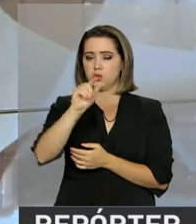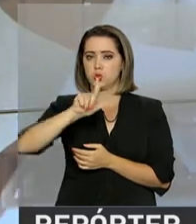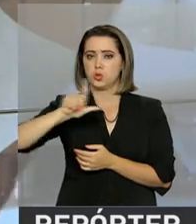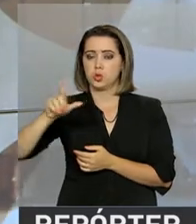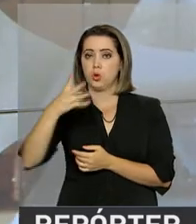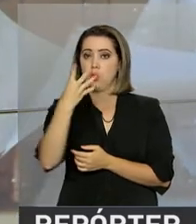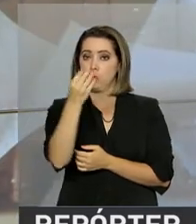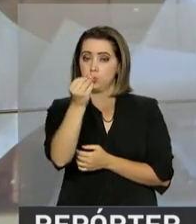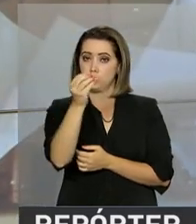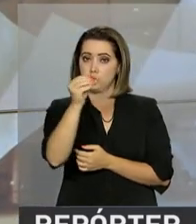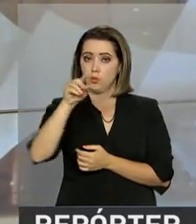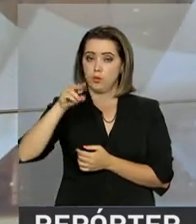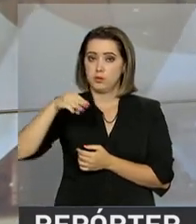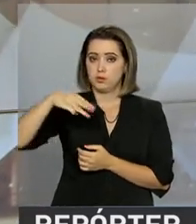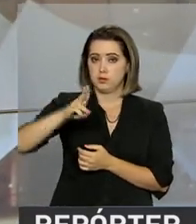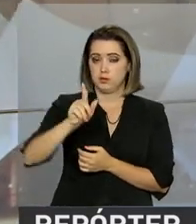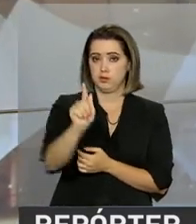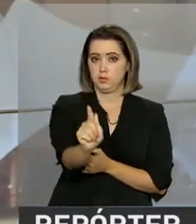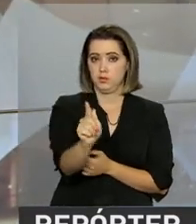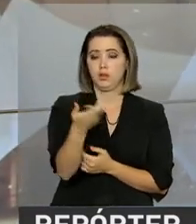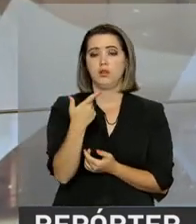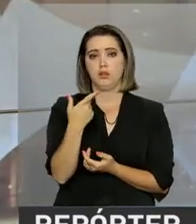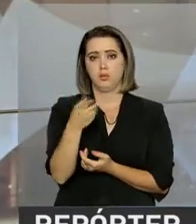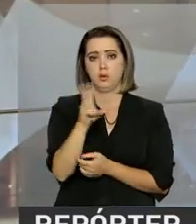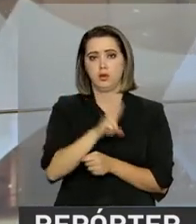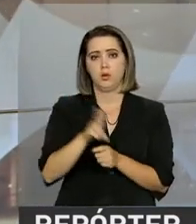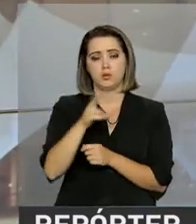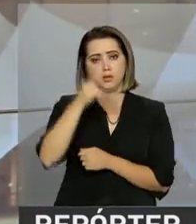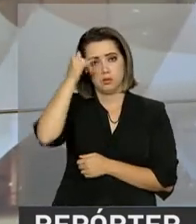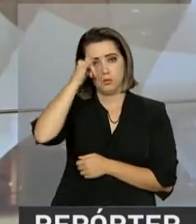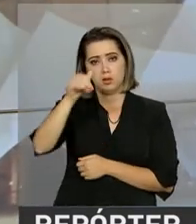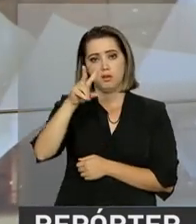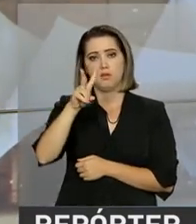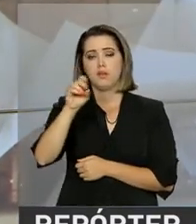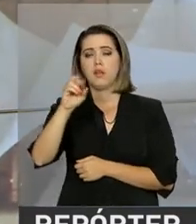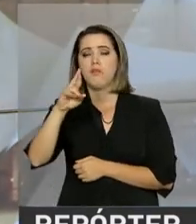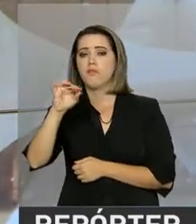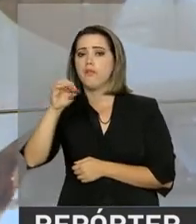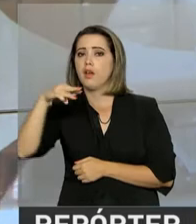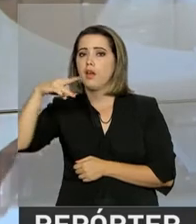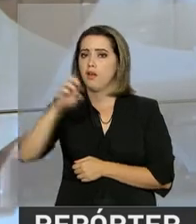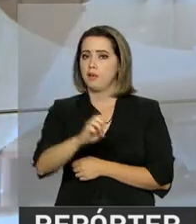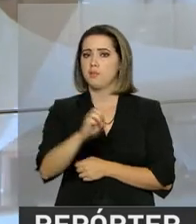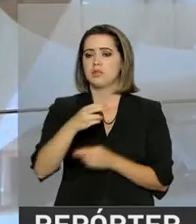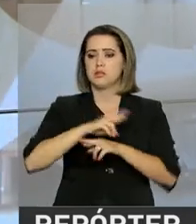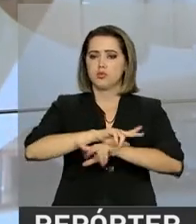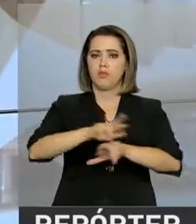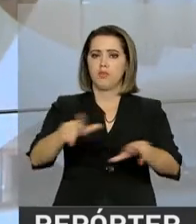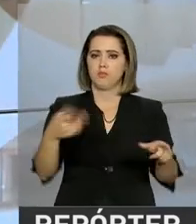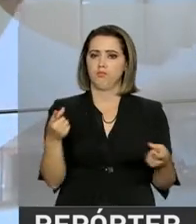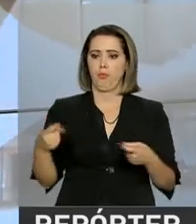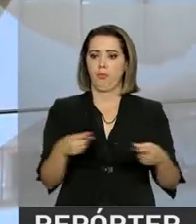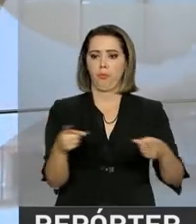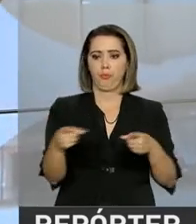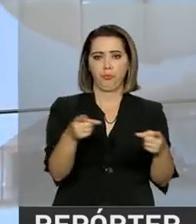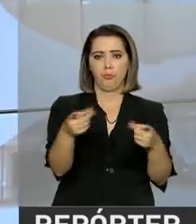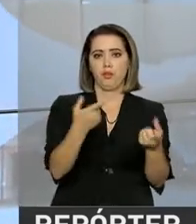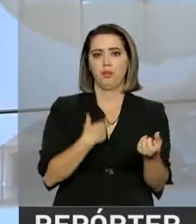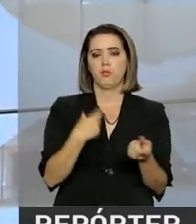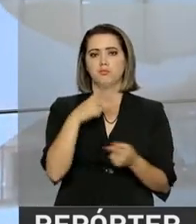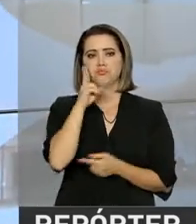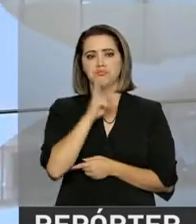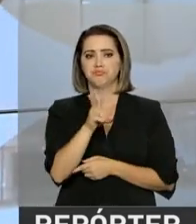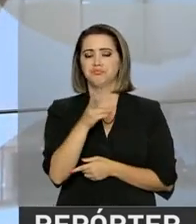vermes e parasitas ea decisão foi tomada após a análise feita pela fundação ezequiel dias que teve resultado